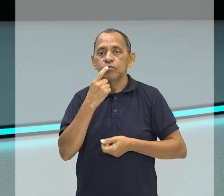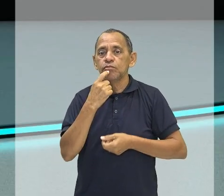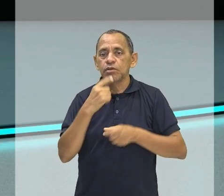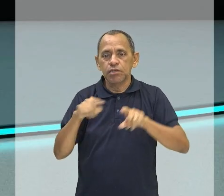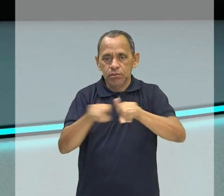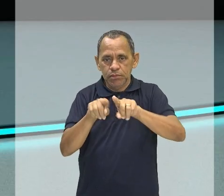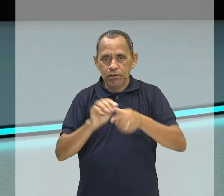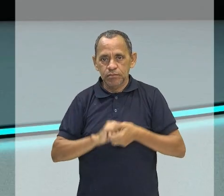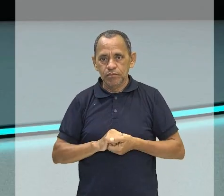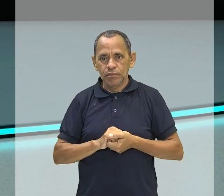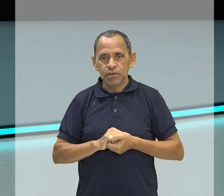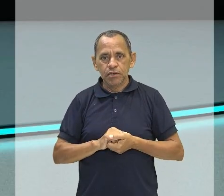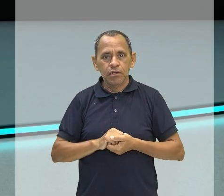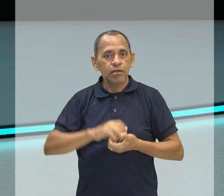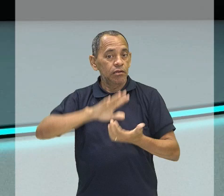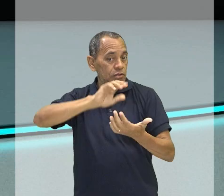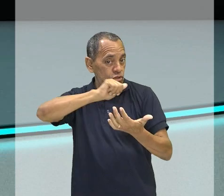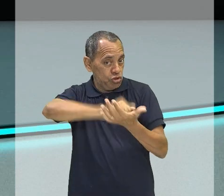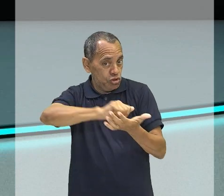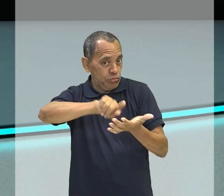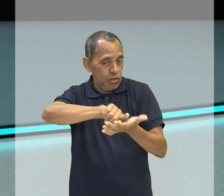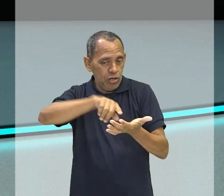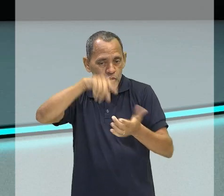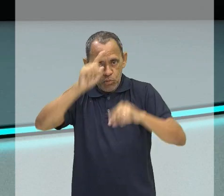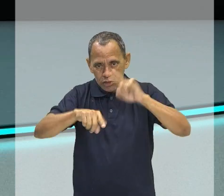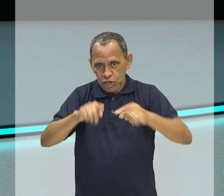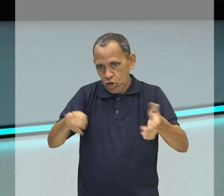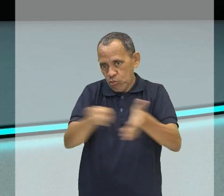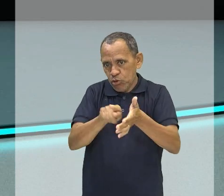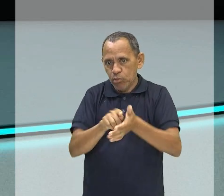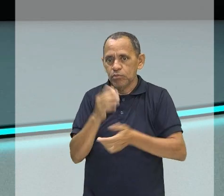vez, anotem aí. O equipamento é o